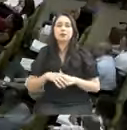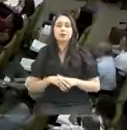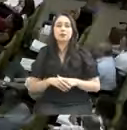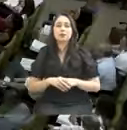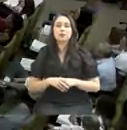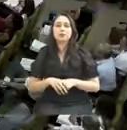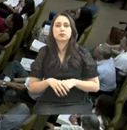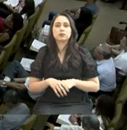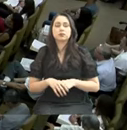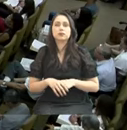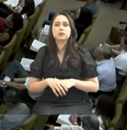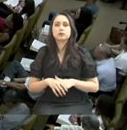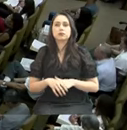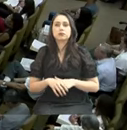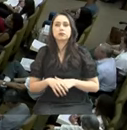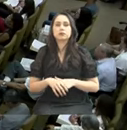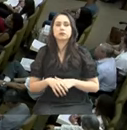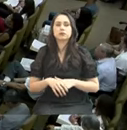prometeu?